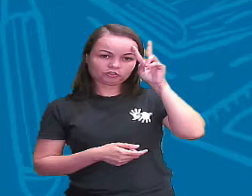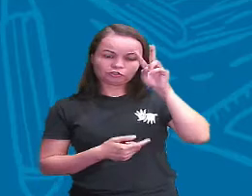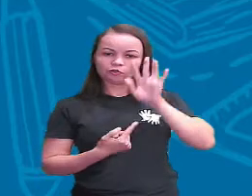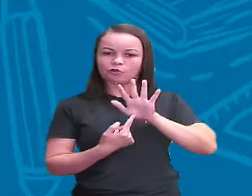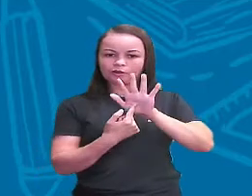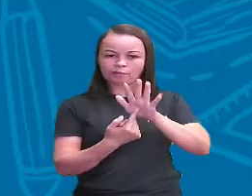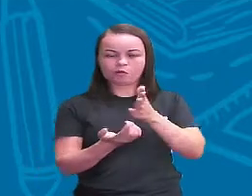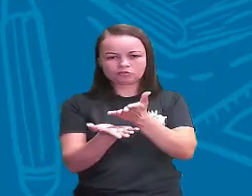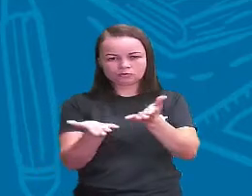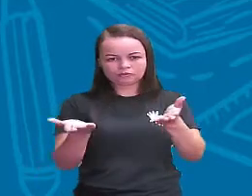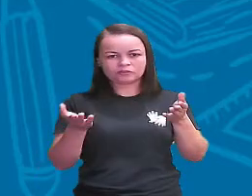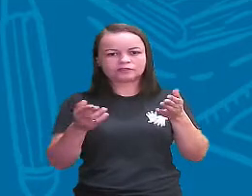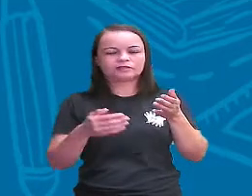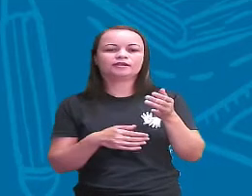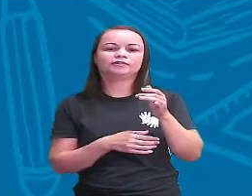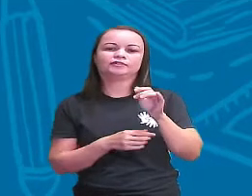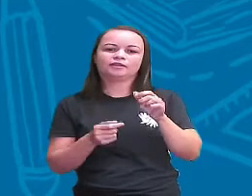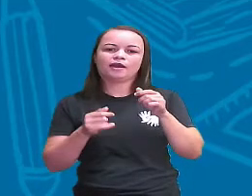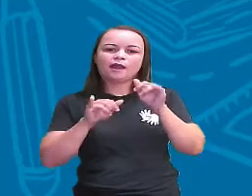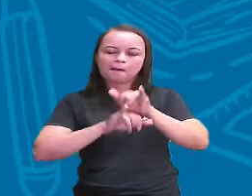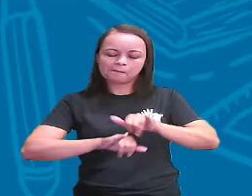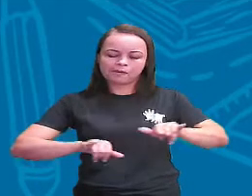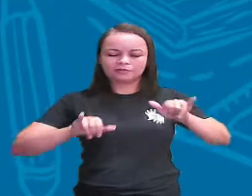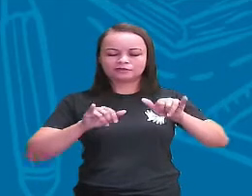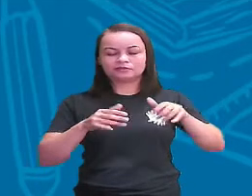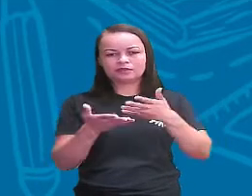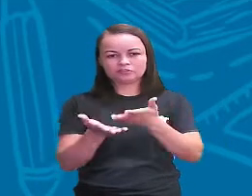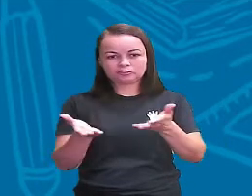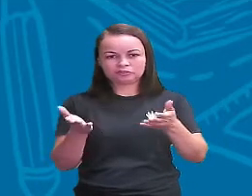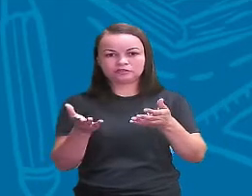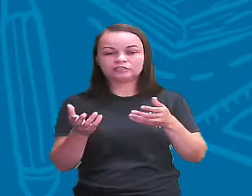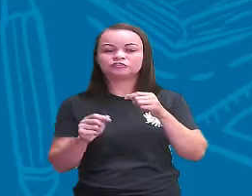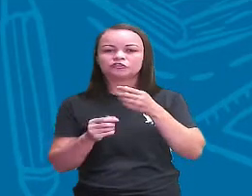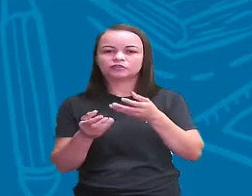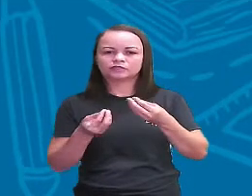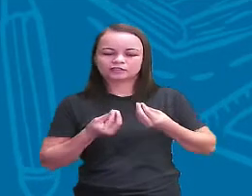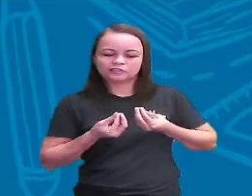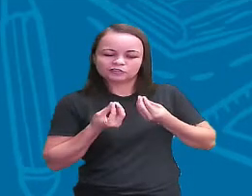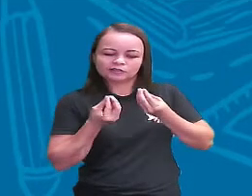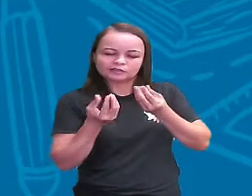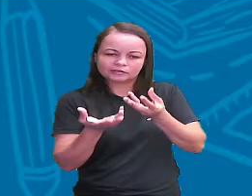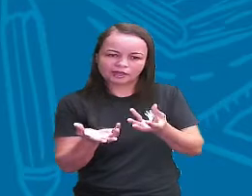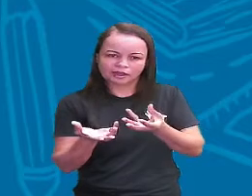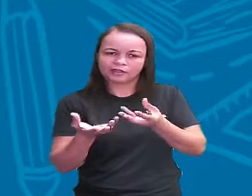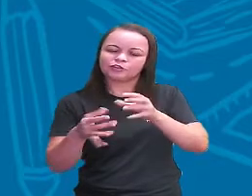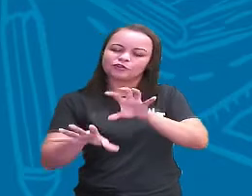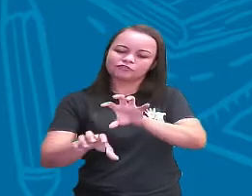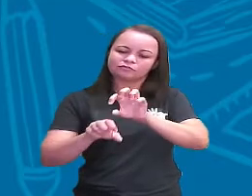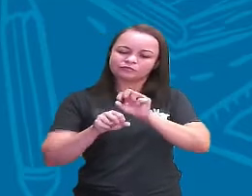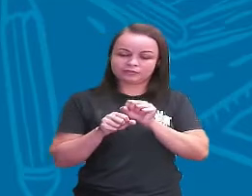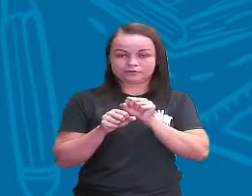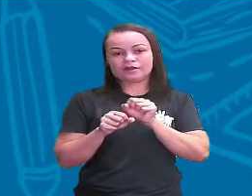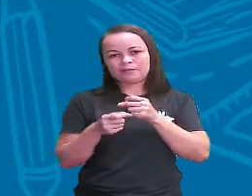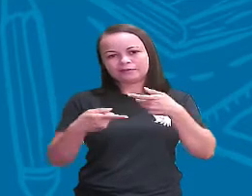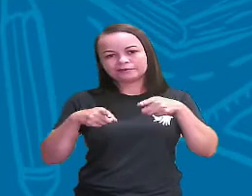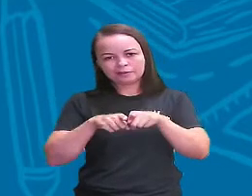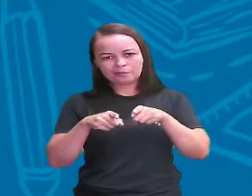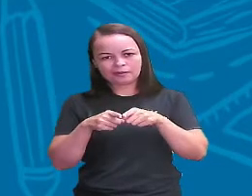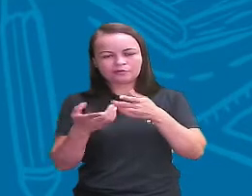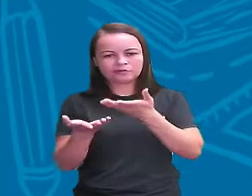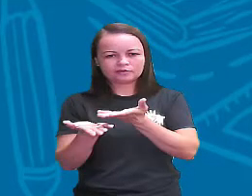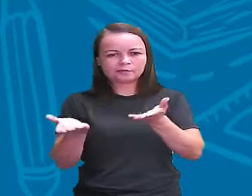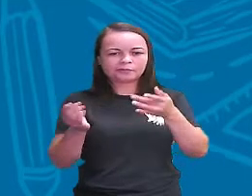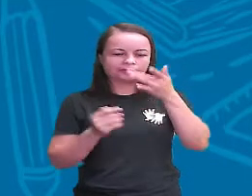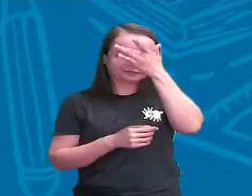essa mensagem, tá? Que você só dá e você recebe o que você dá para as